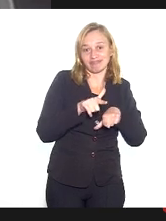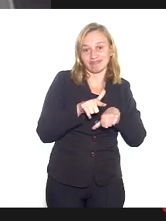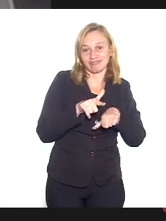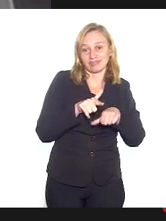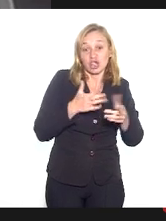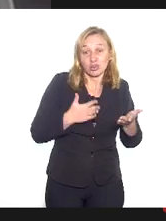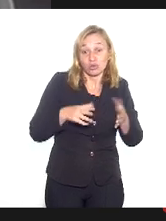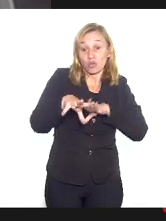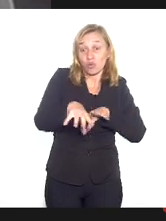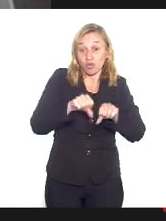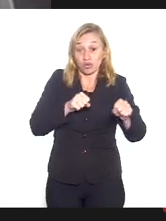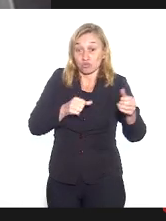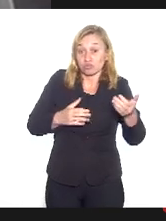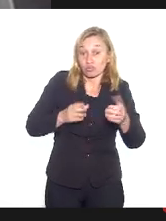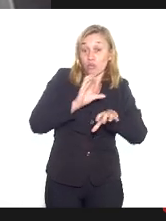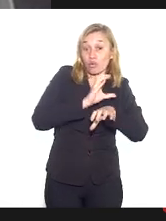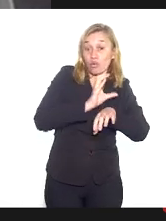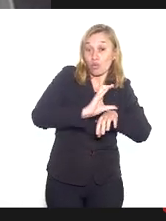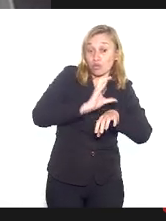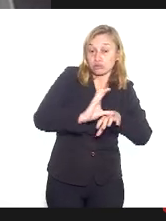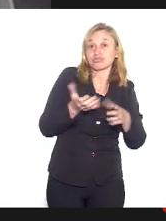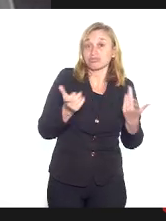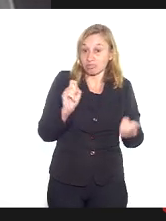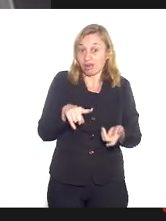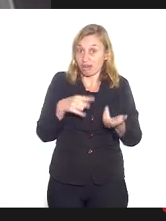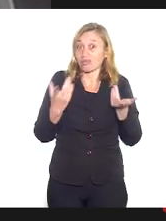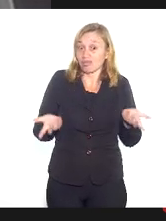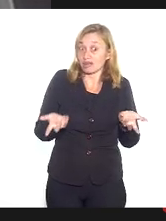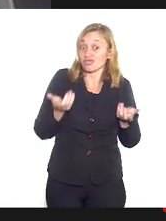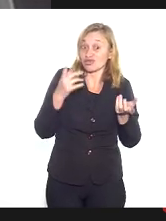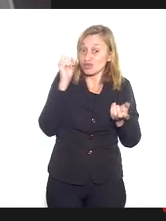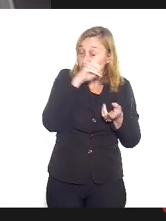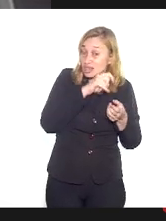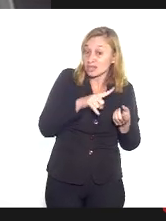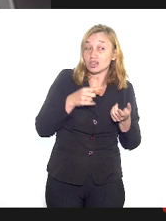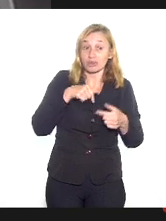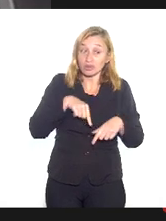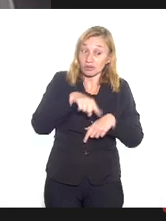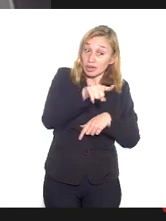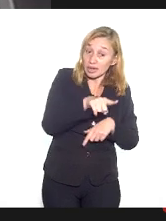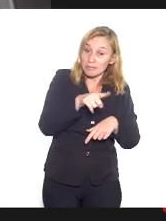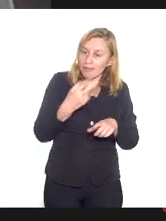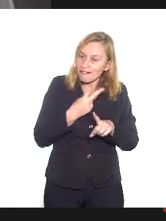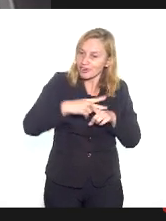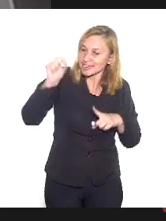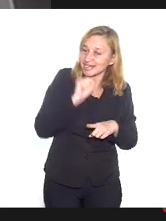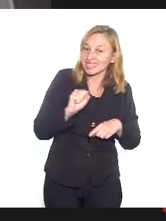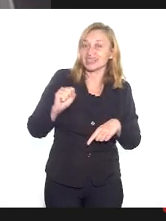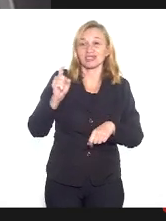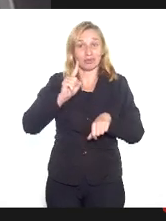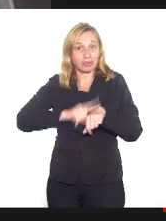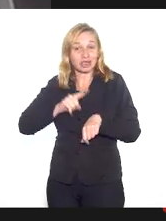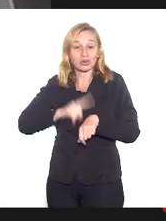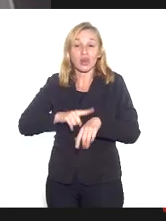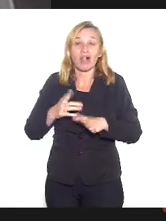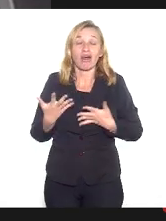formação, porque sabemos que o curso de formação também é árduo, né? Mas estamos aí para vencer essa batalha.